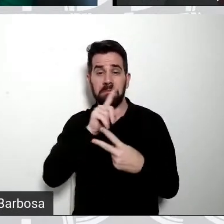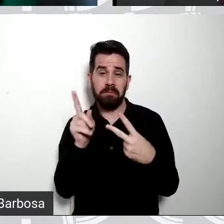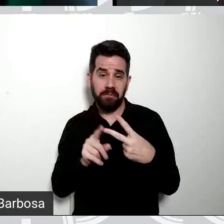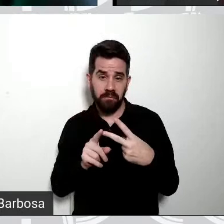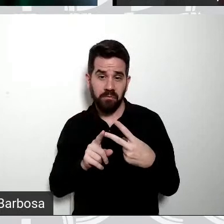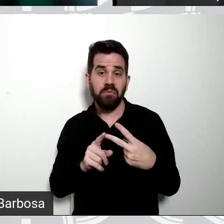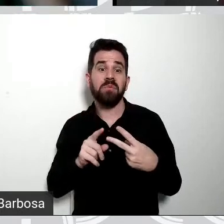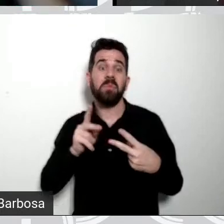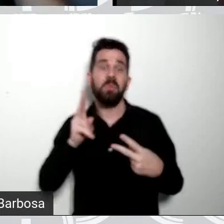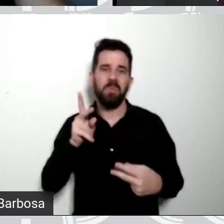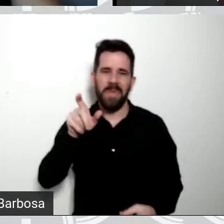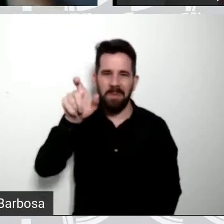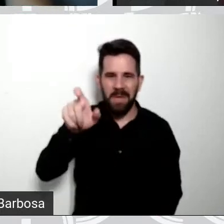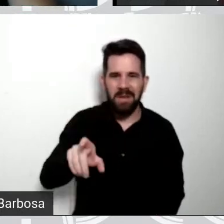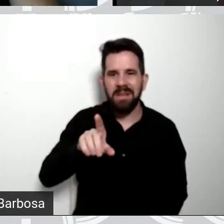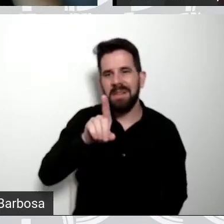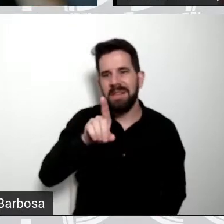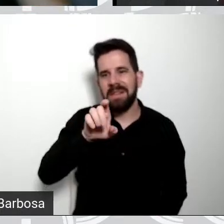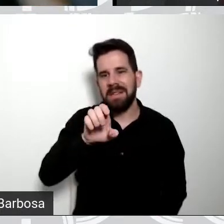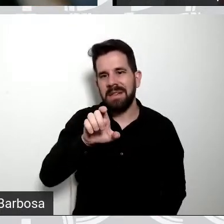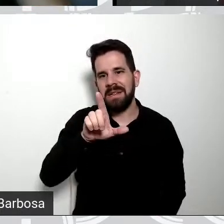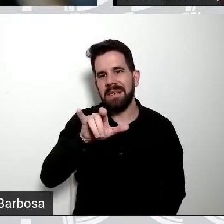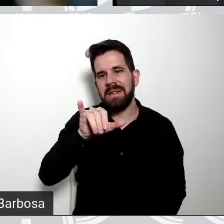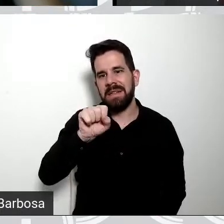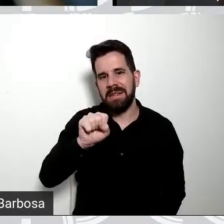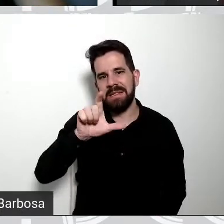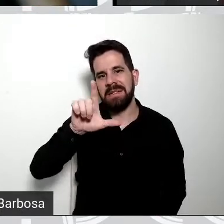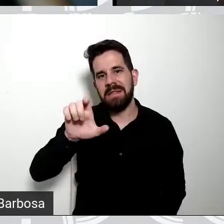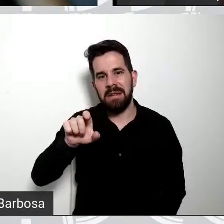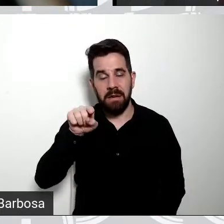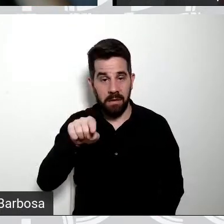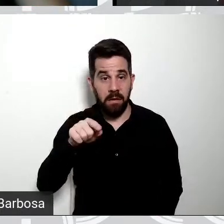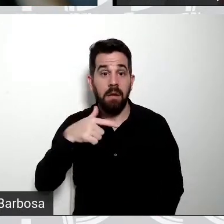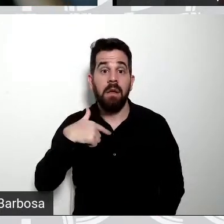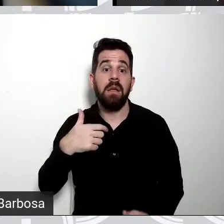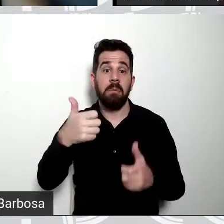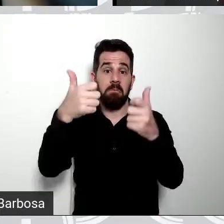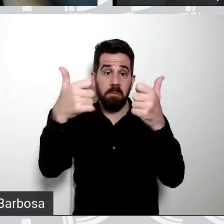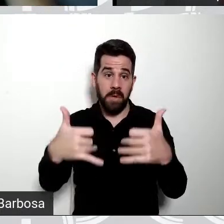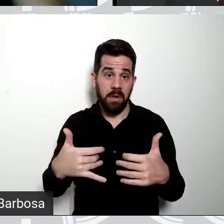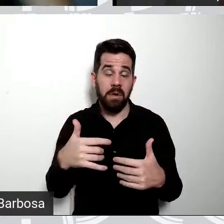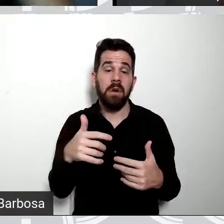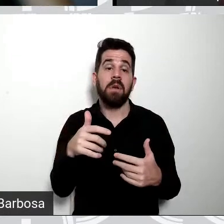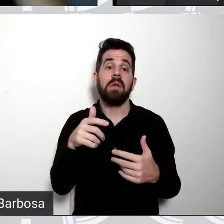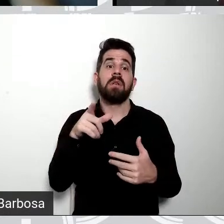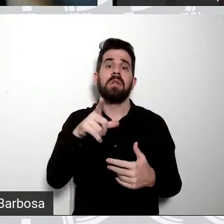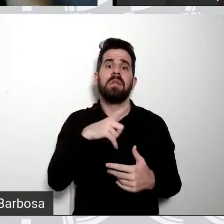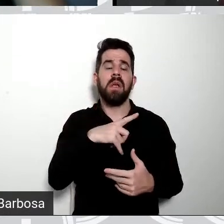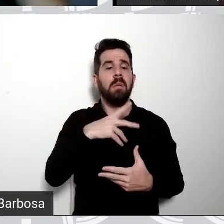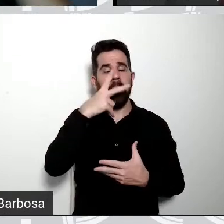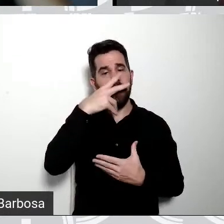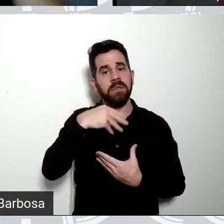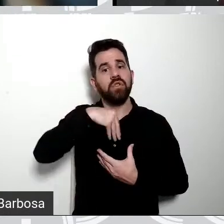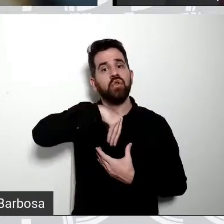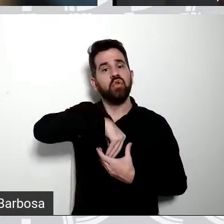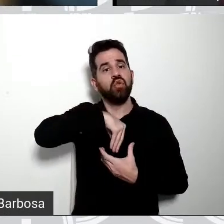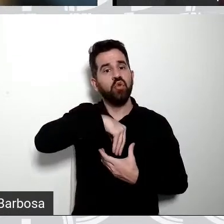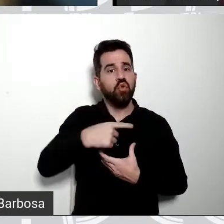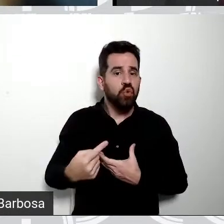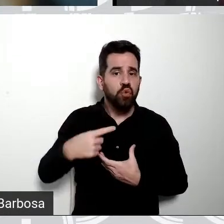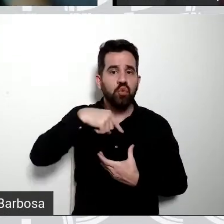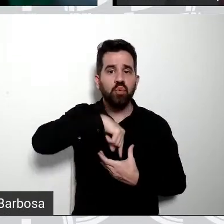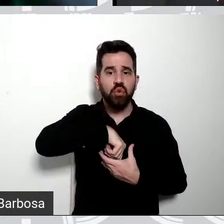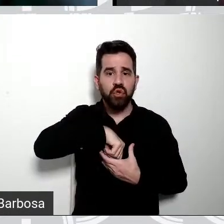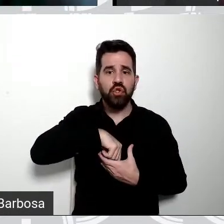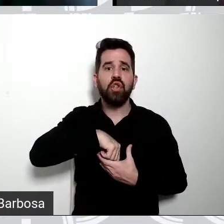o caráter subjetivo e narrativo da escrita da história, proveniente do olhar do